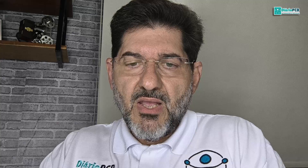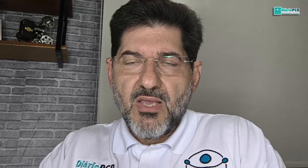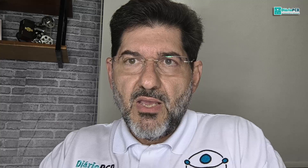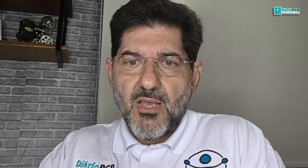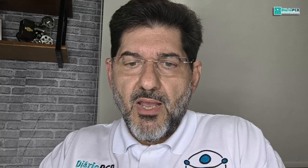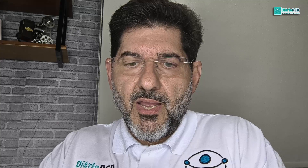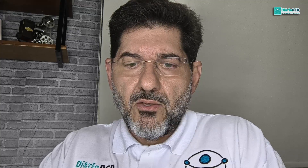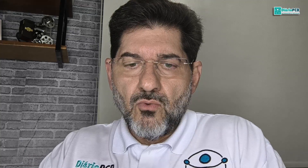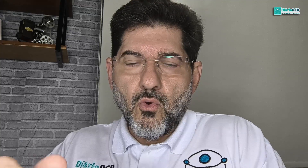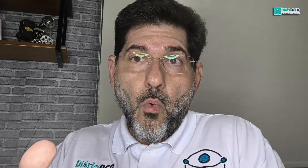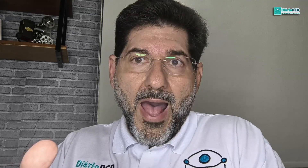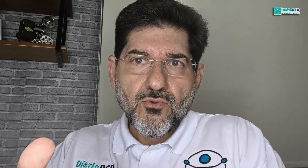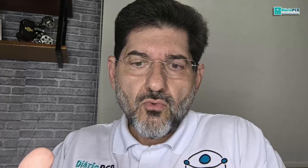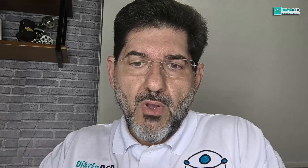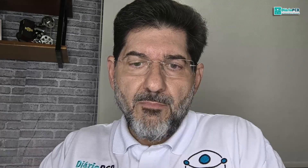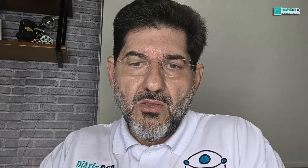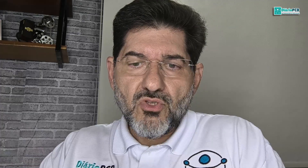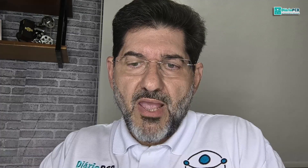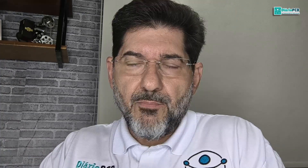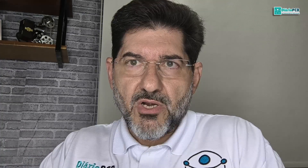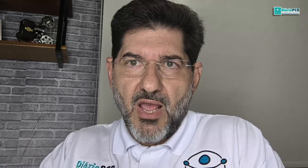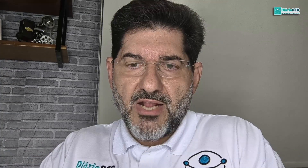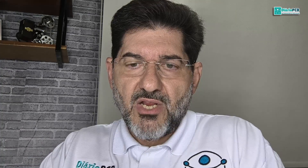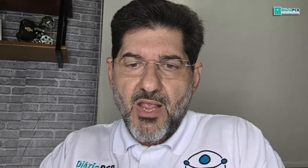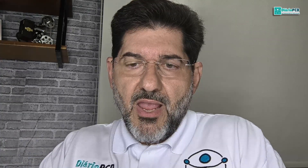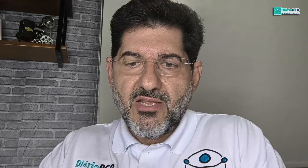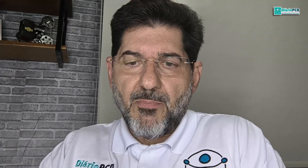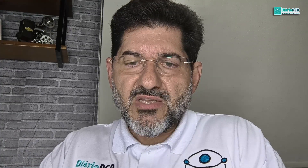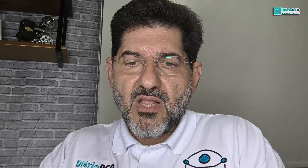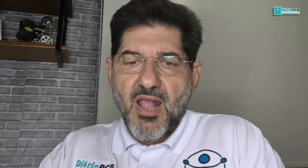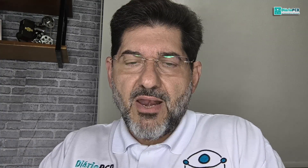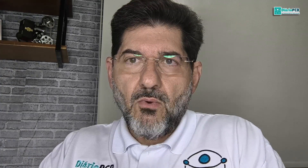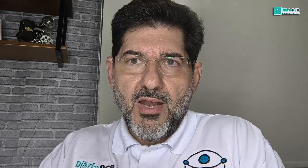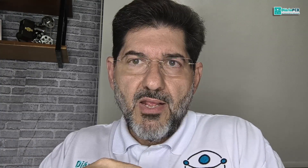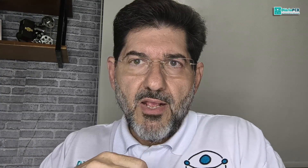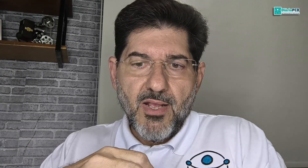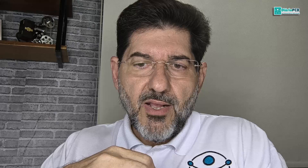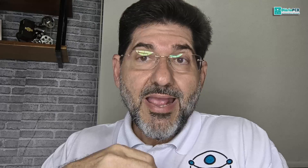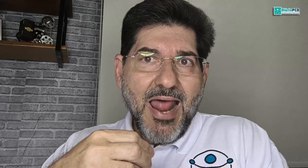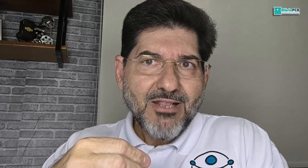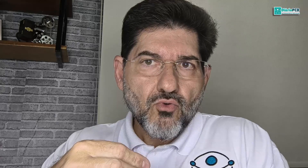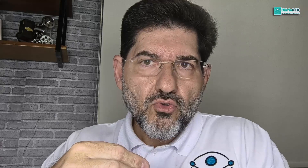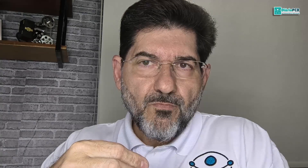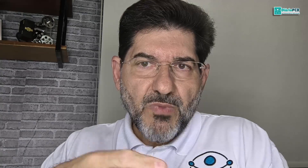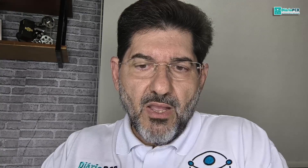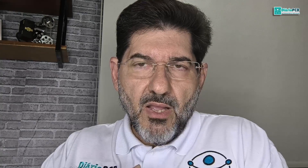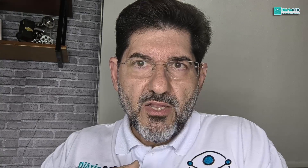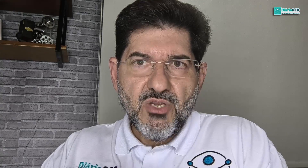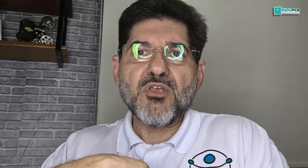EBC, que no quadro do Caminhos da Reportagem, eles apresentaram ali